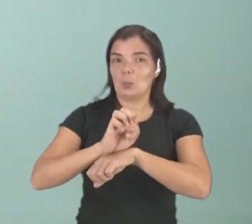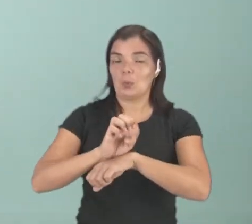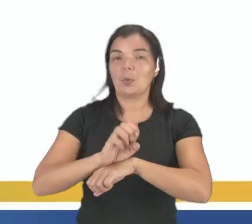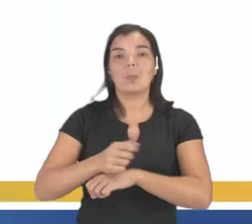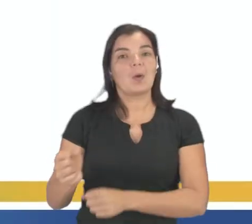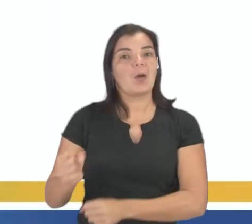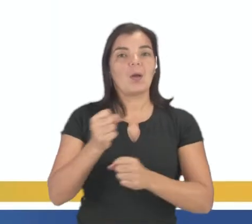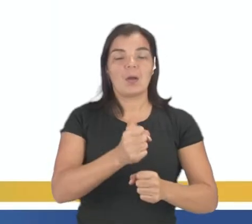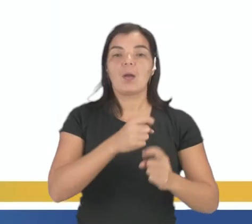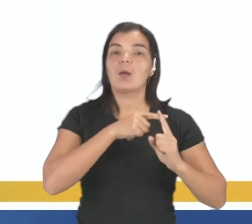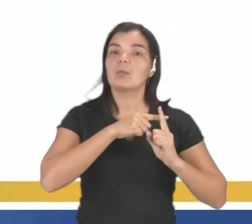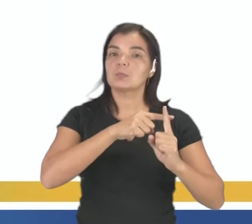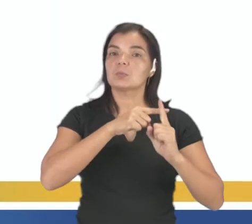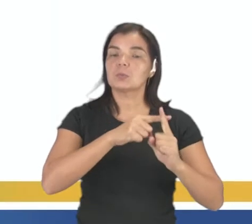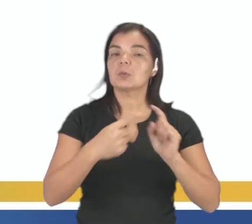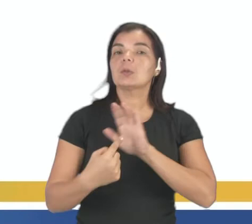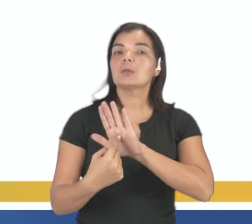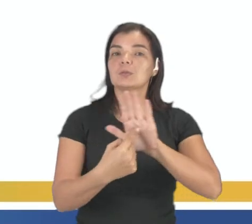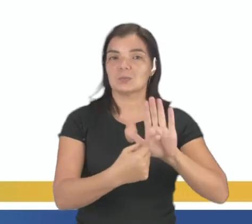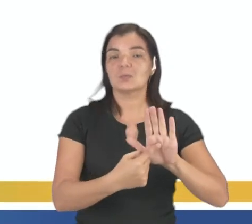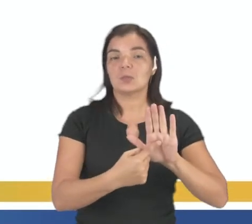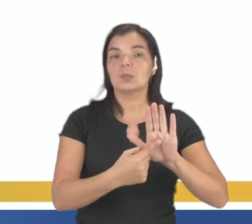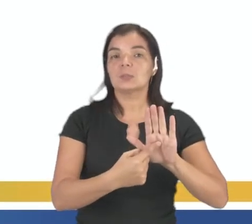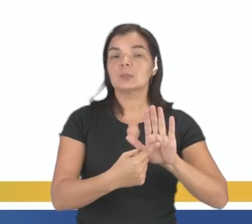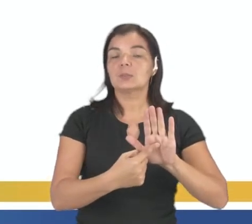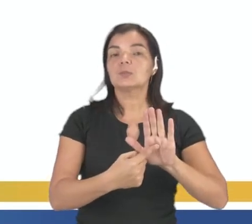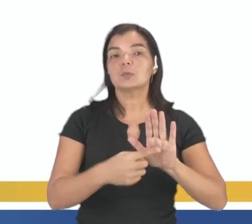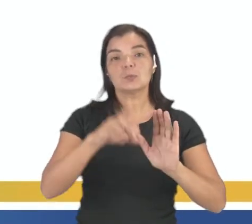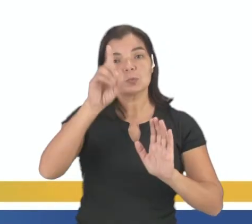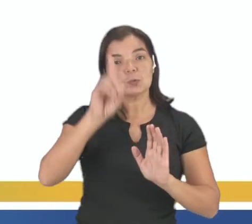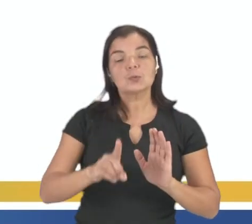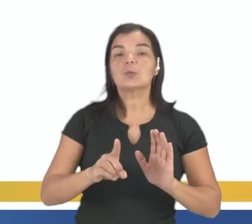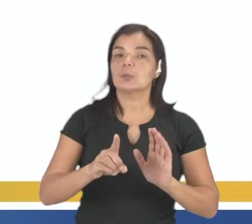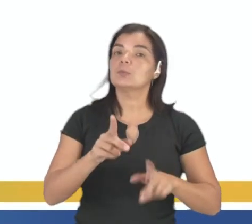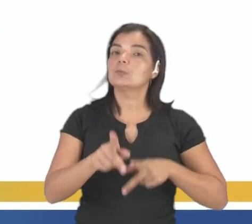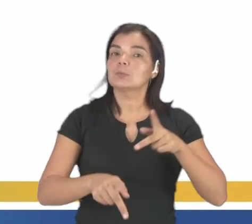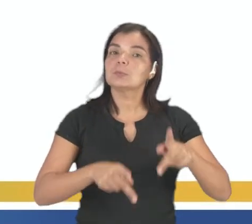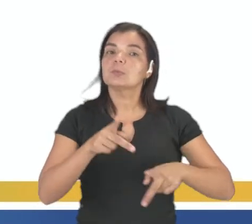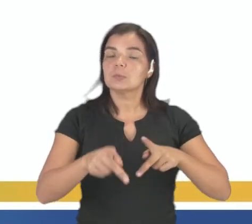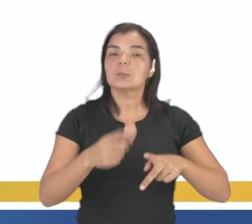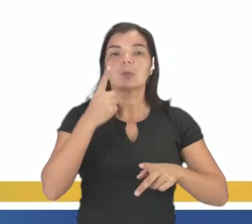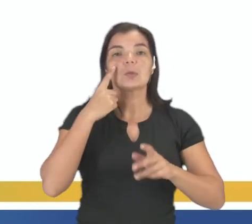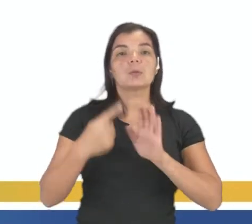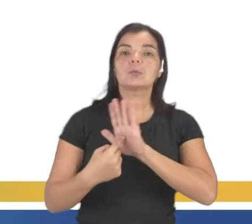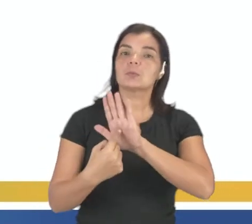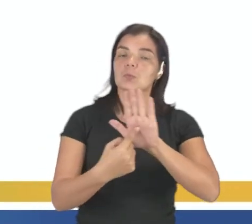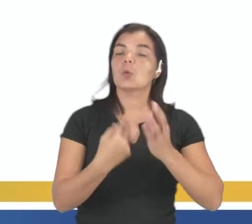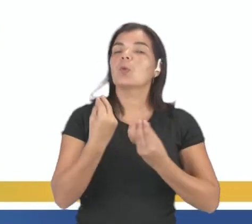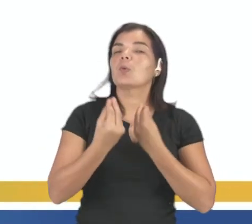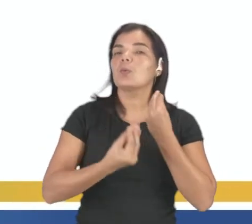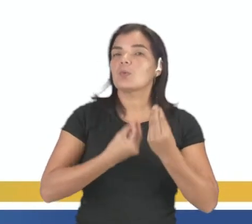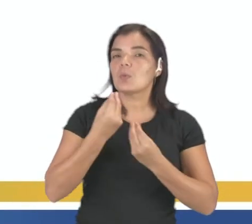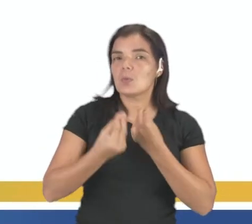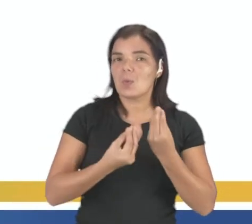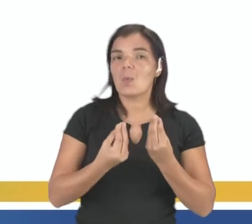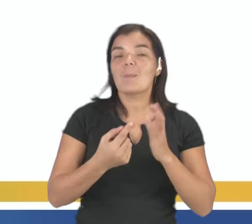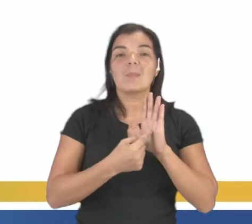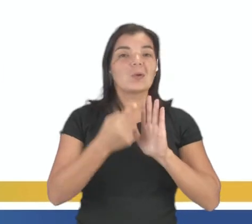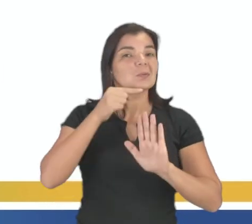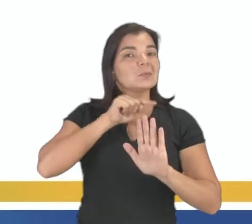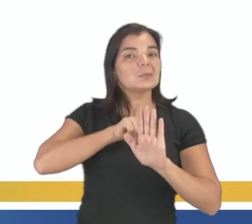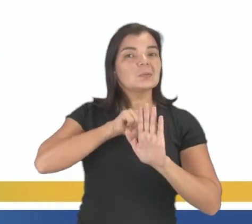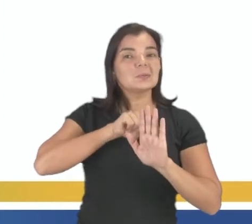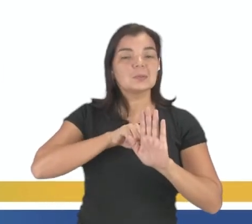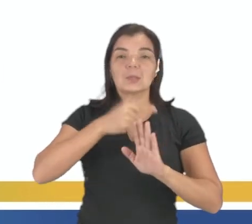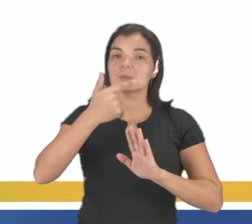Então a Cruz Vermelha, ela simboliza esse marco do direito humanitário, que a gente vai mostrar como foi nos bastidores, né,